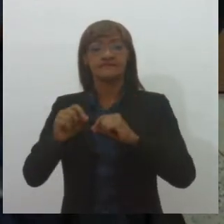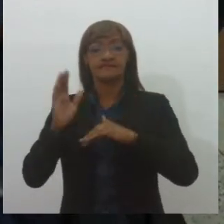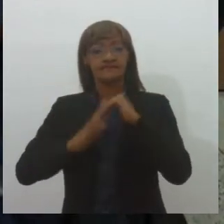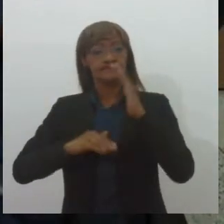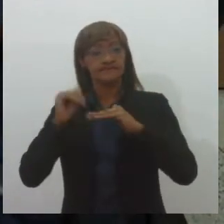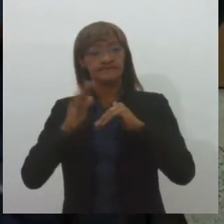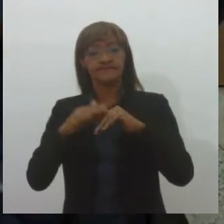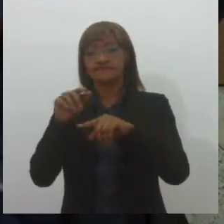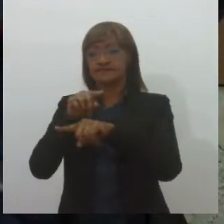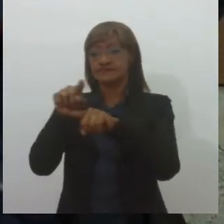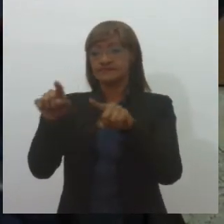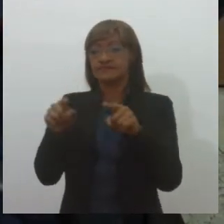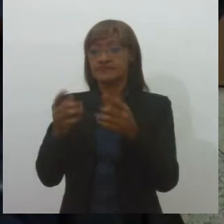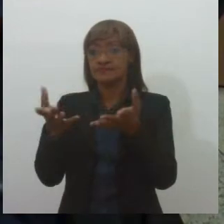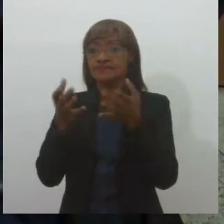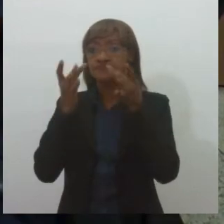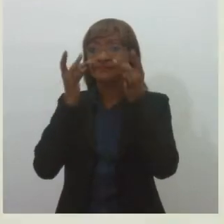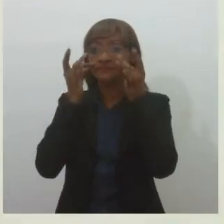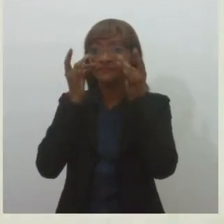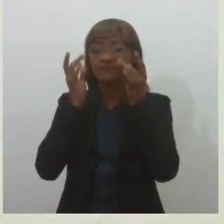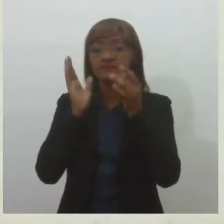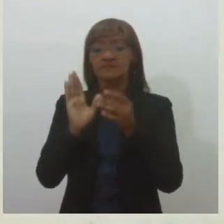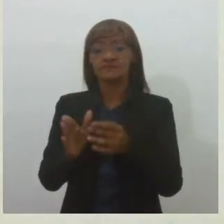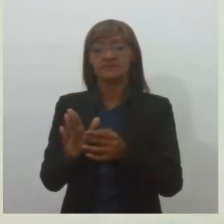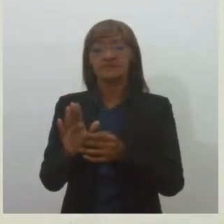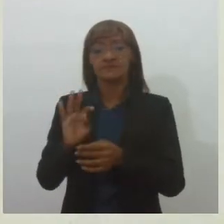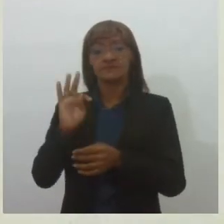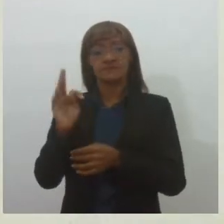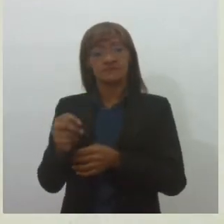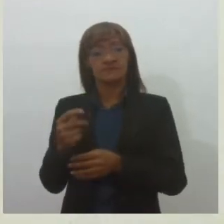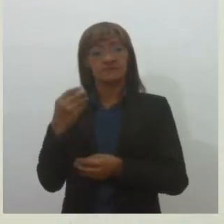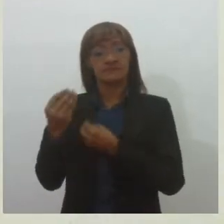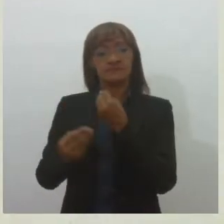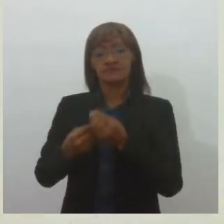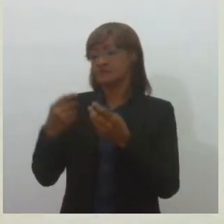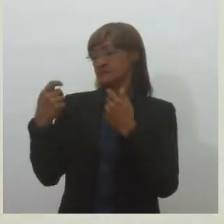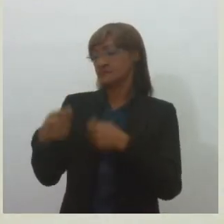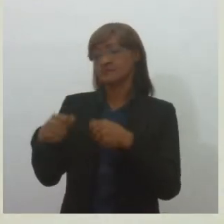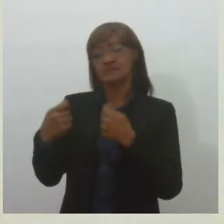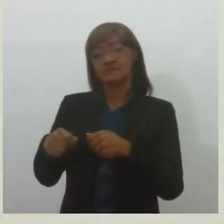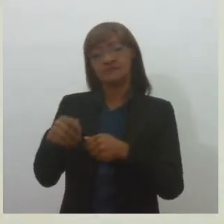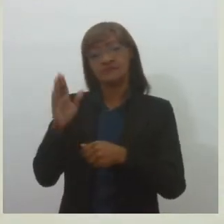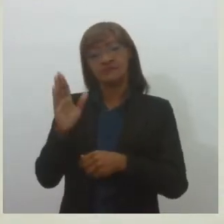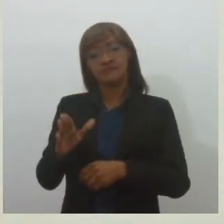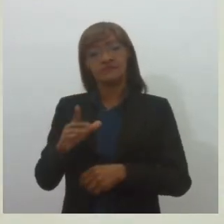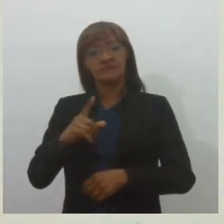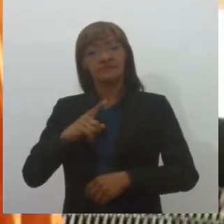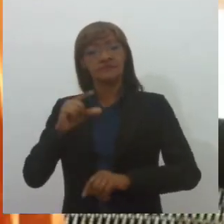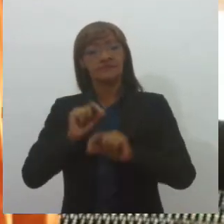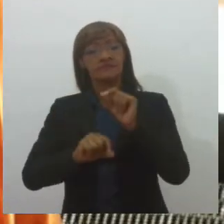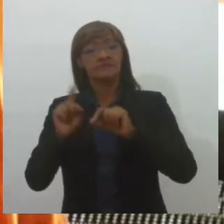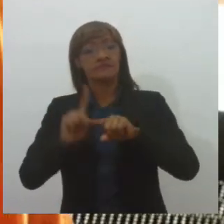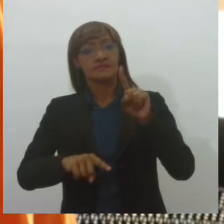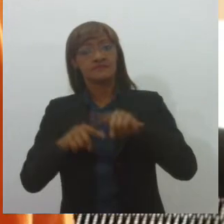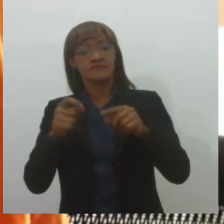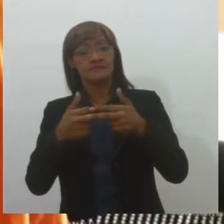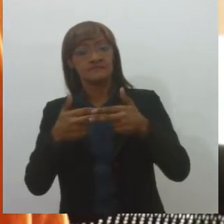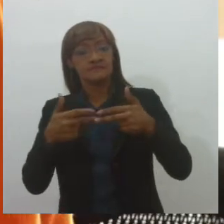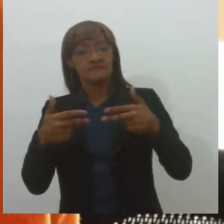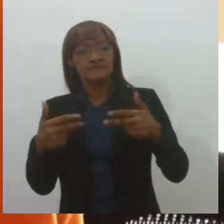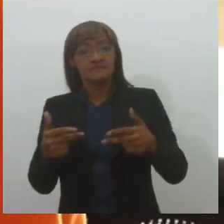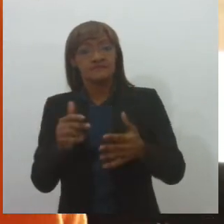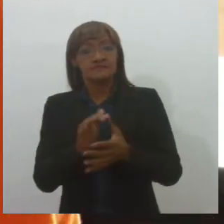para chamar a atenção dos gestores públicos quanto à necessidade do fornecimento de equipamentos de proteção